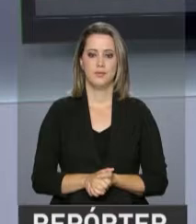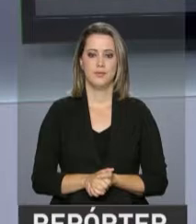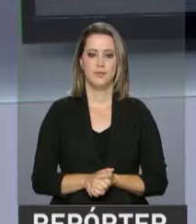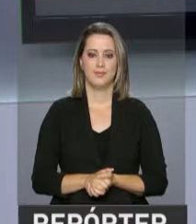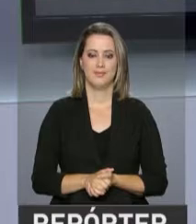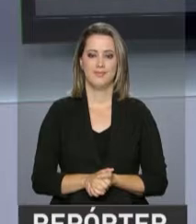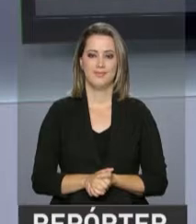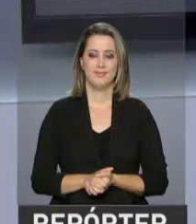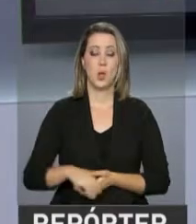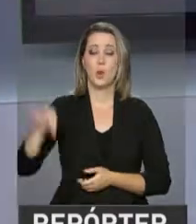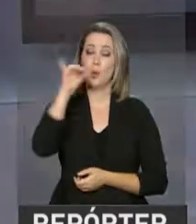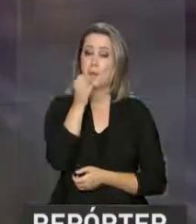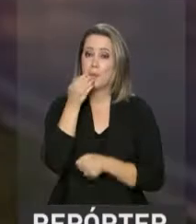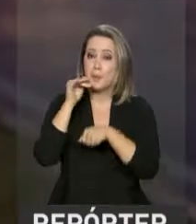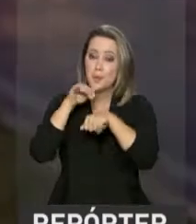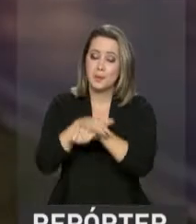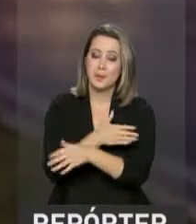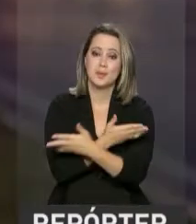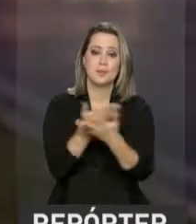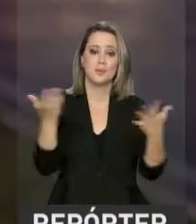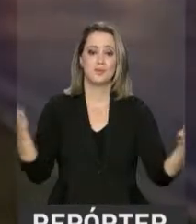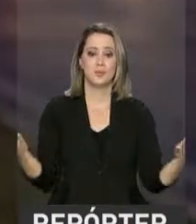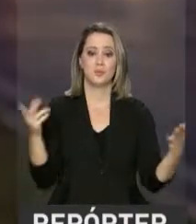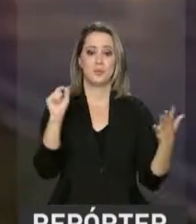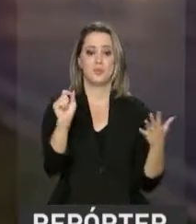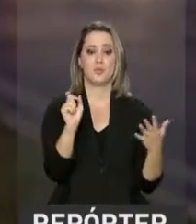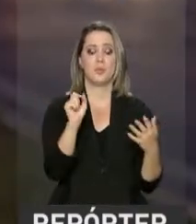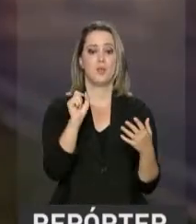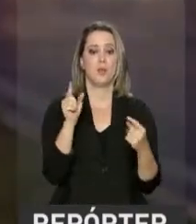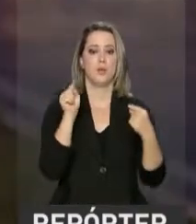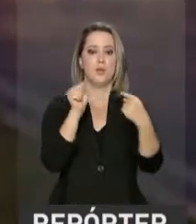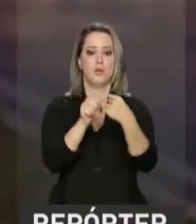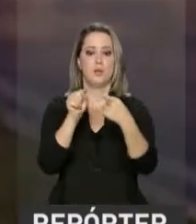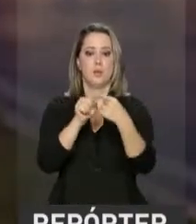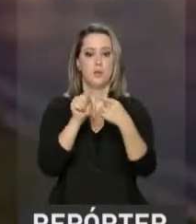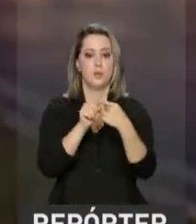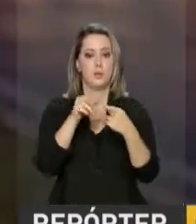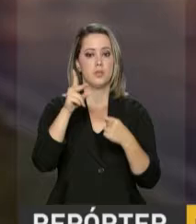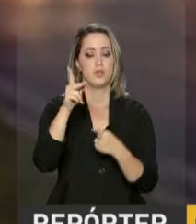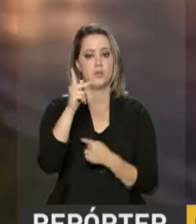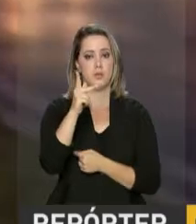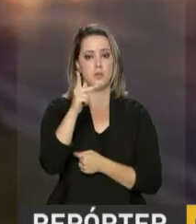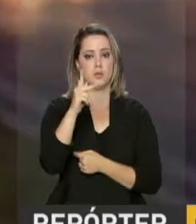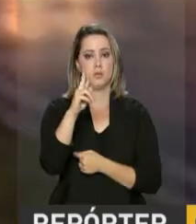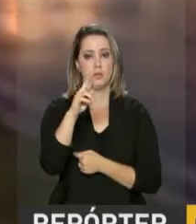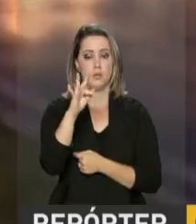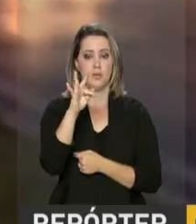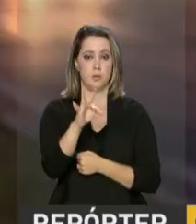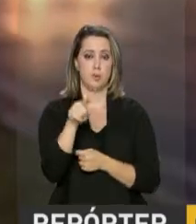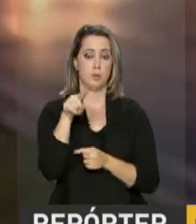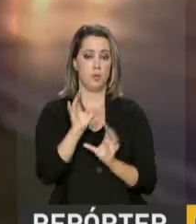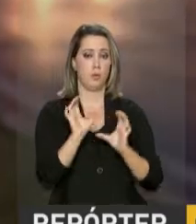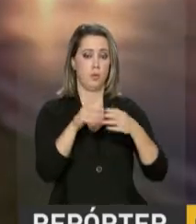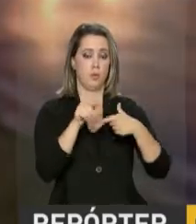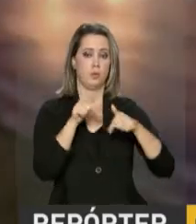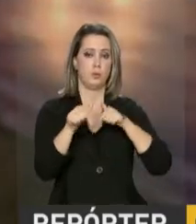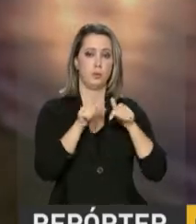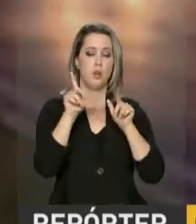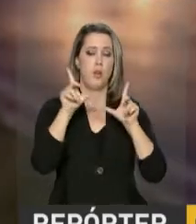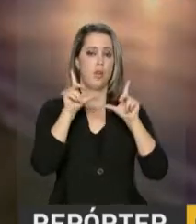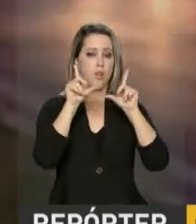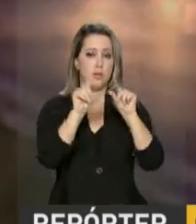olá roberto boa noite uma boa noite a todos o objetivo da brf cooperação falsos ishii é